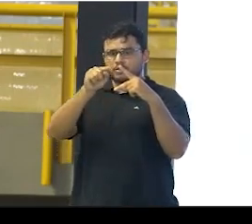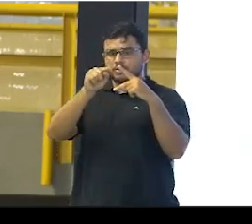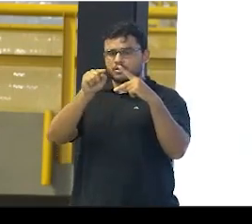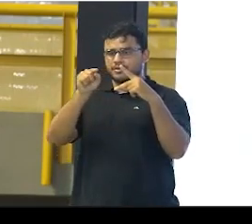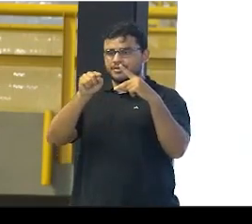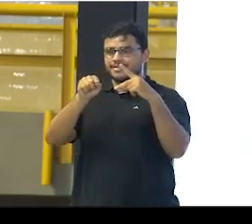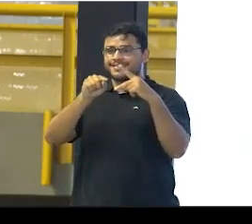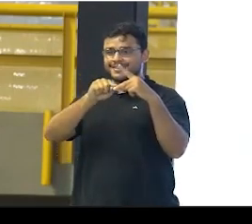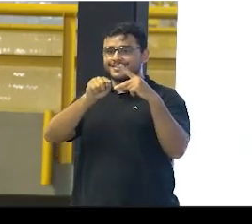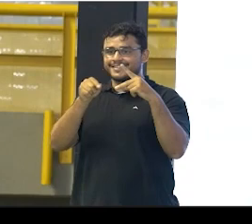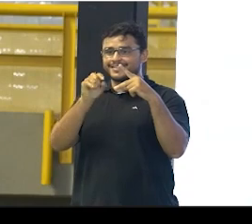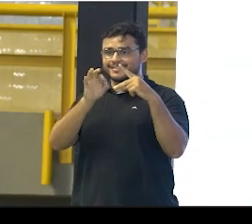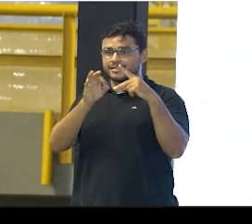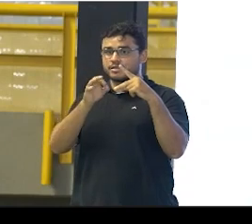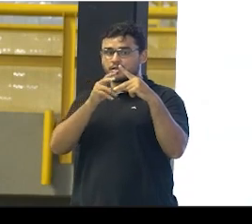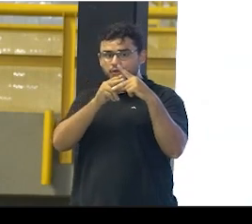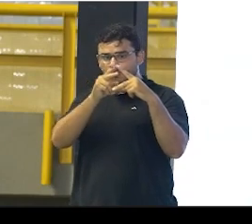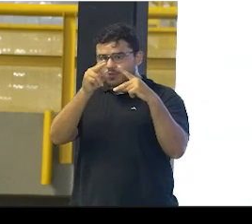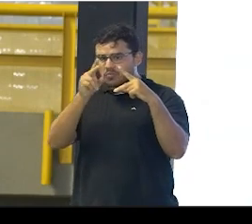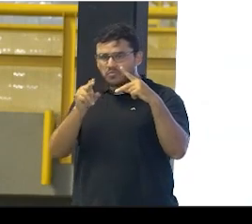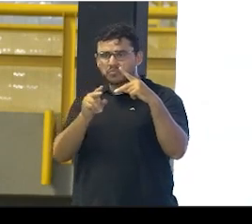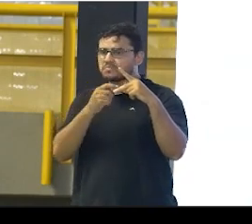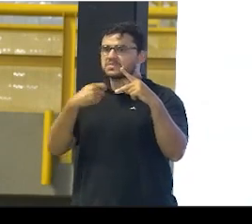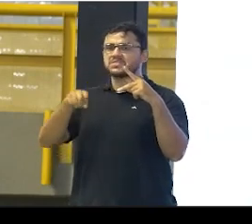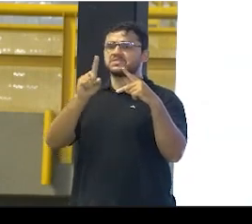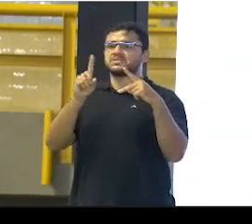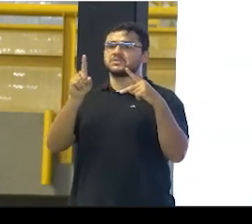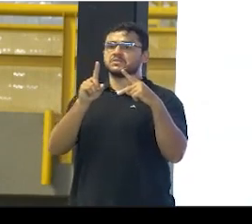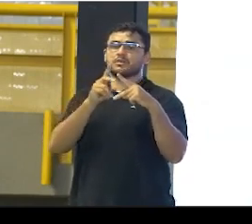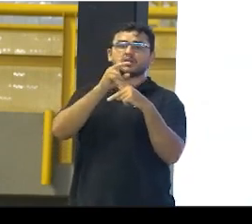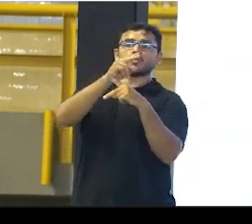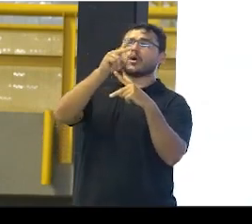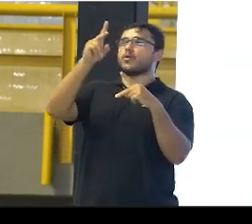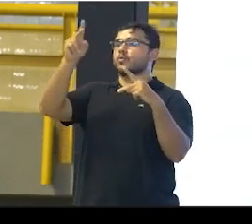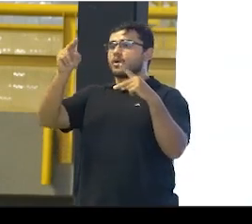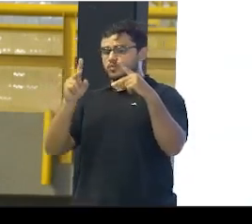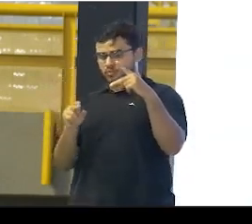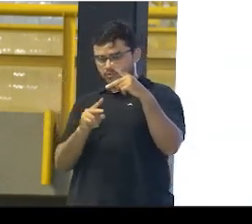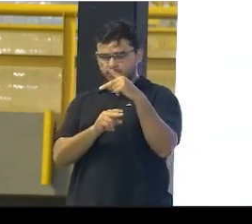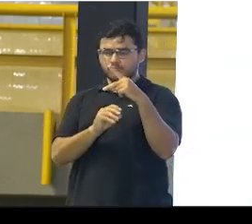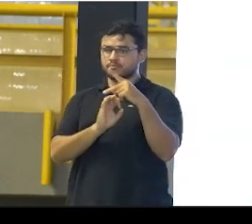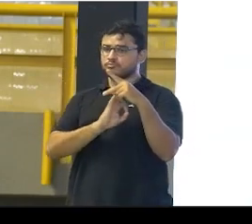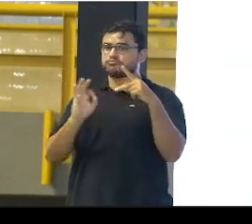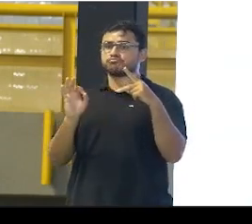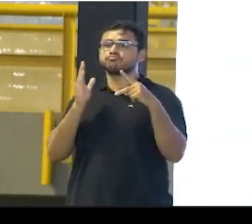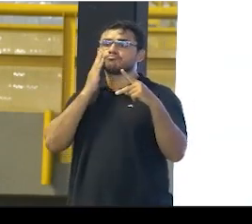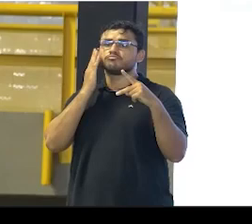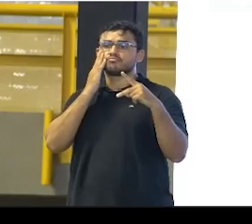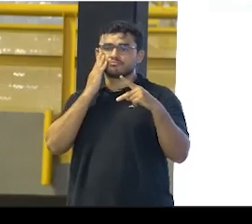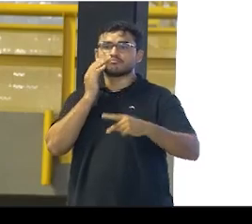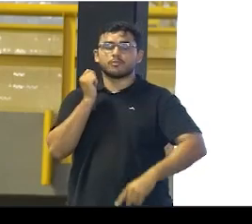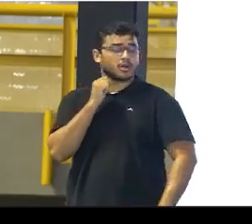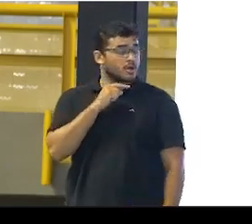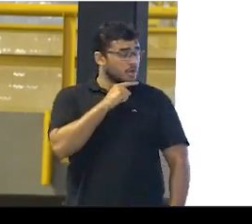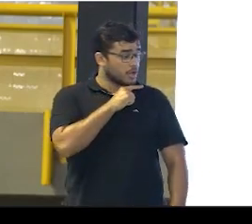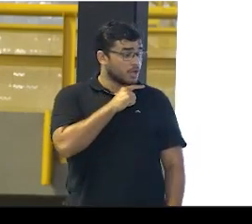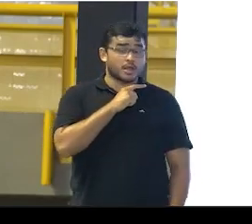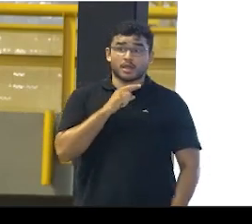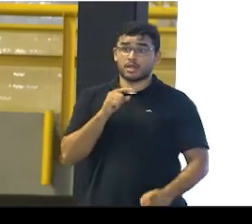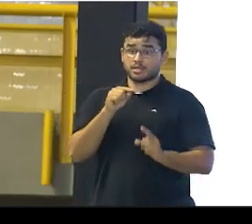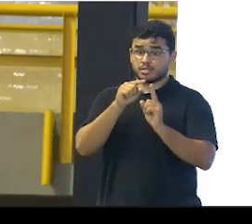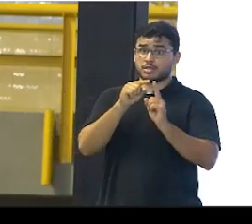as informações. O meu sítio é de 20 mil metros quadrados, são 2 quarteirões.